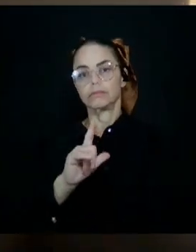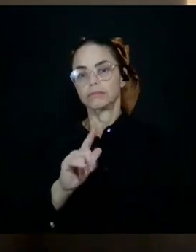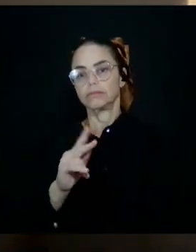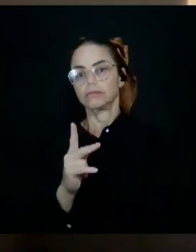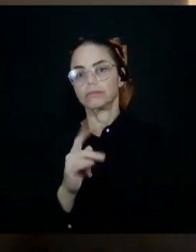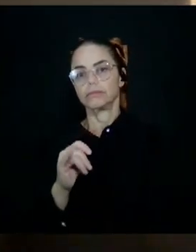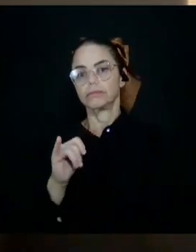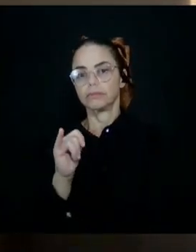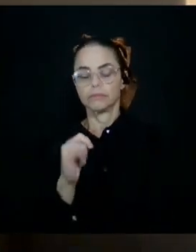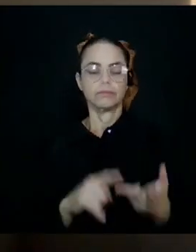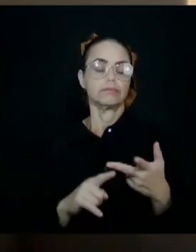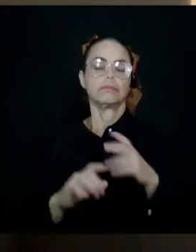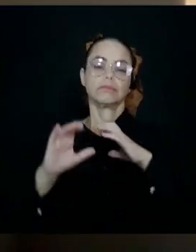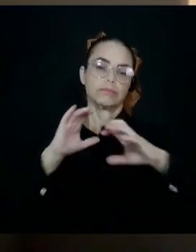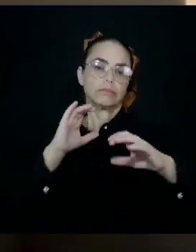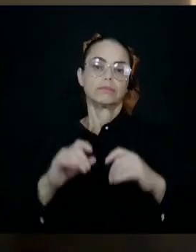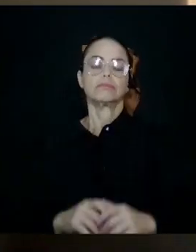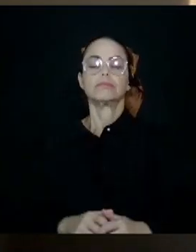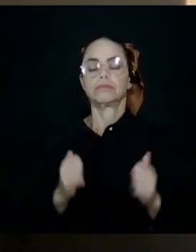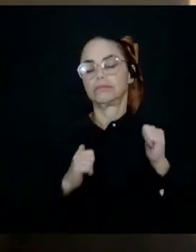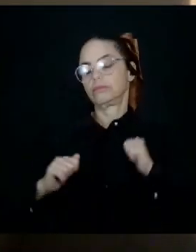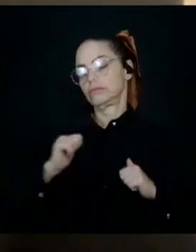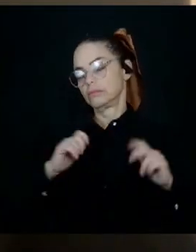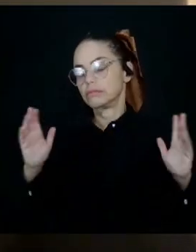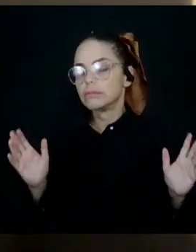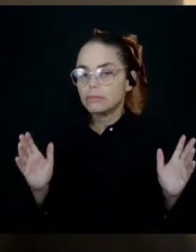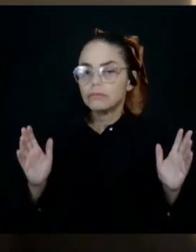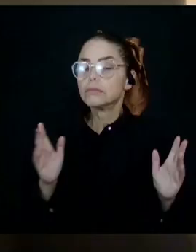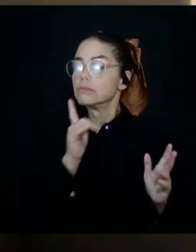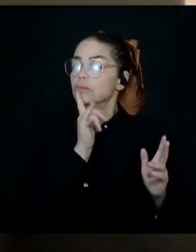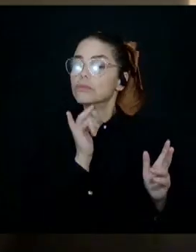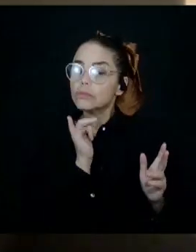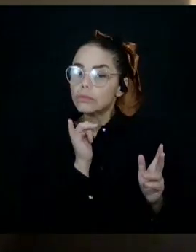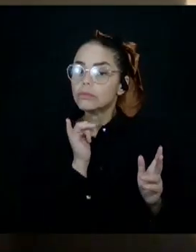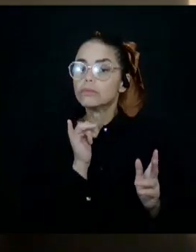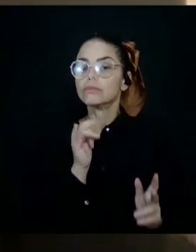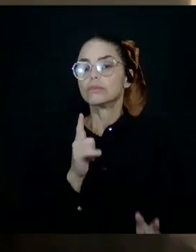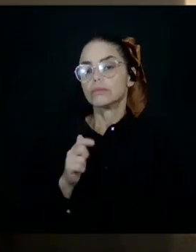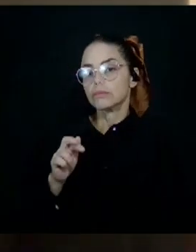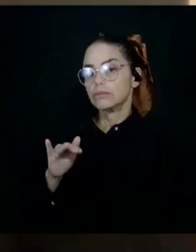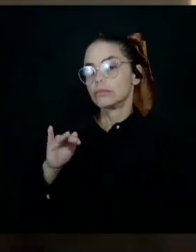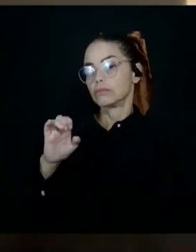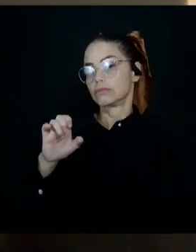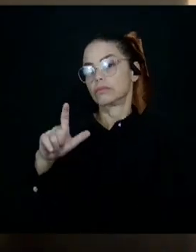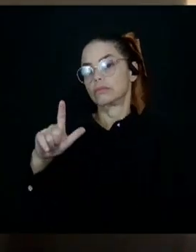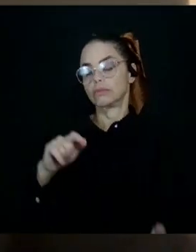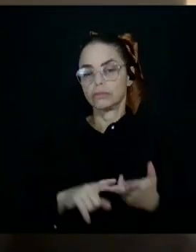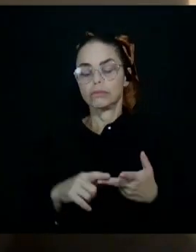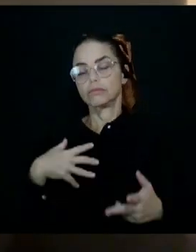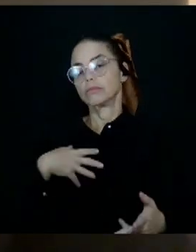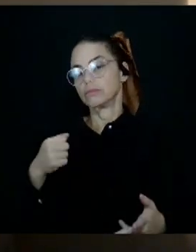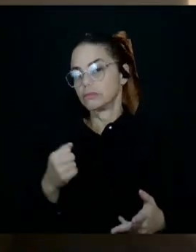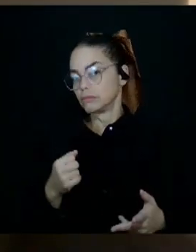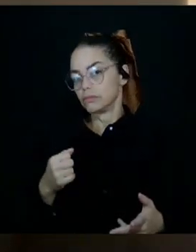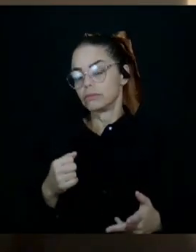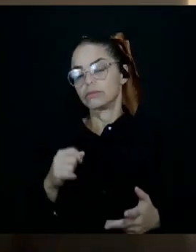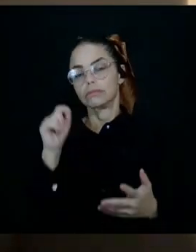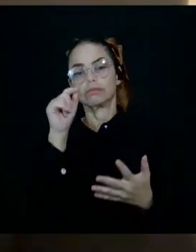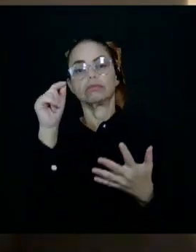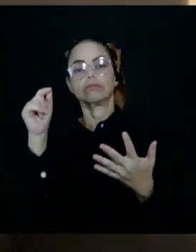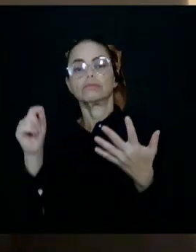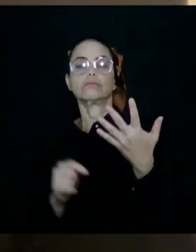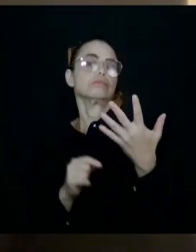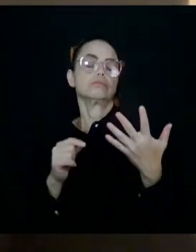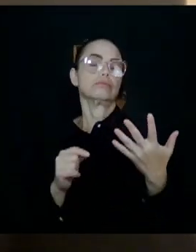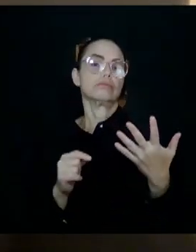lute ator, eu sou outro lute pai do Gabriel, sou outro lute filho, e assim são as personas que a gente vai construindo de